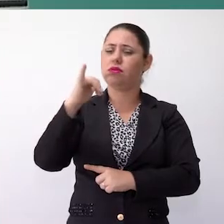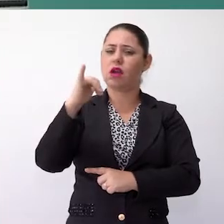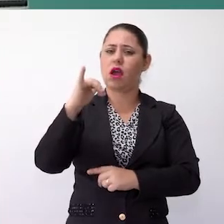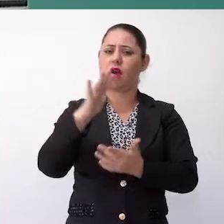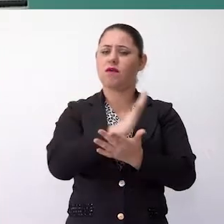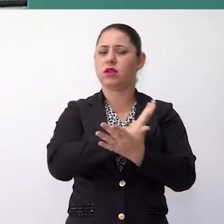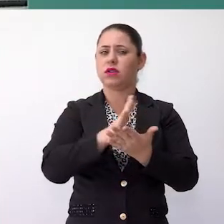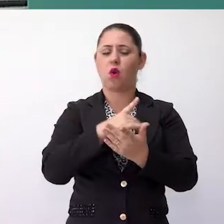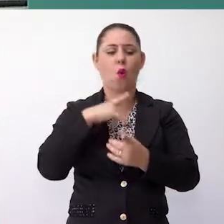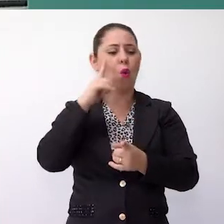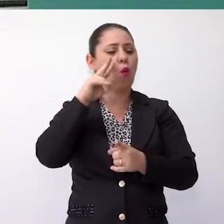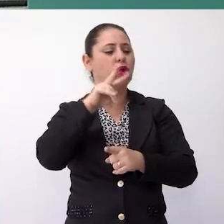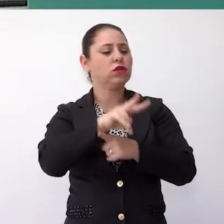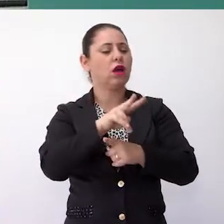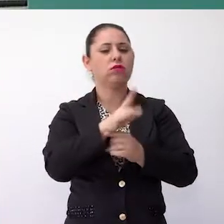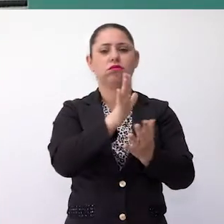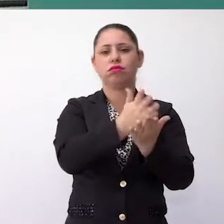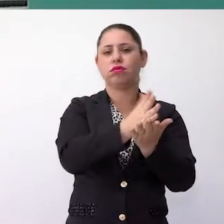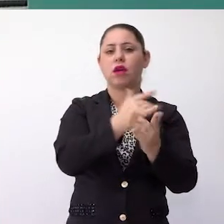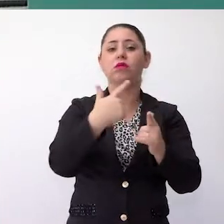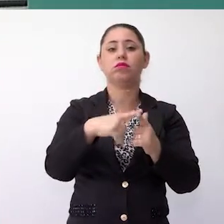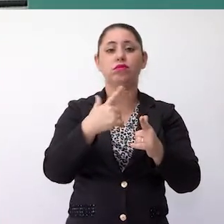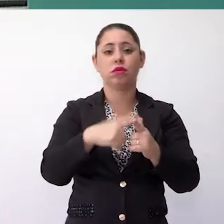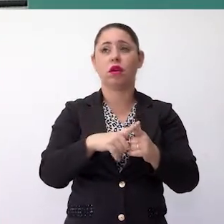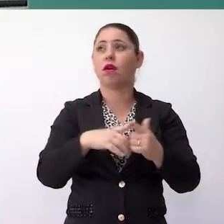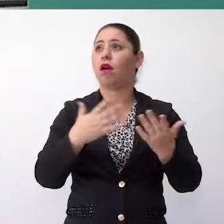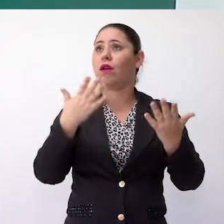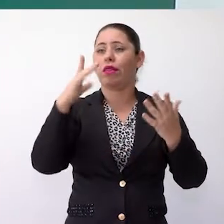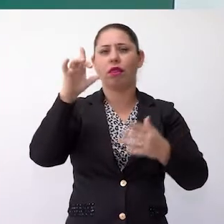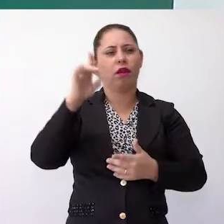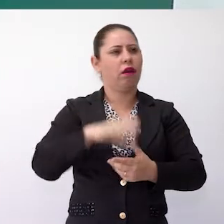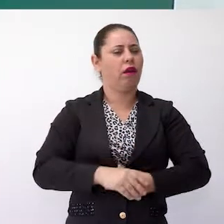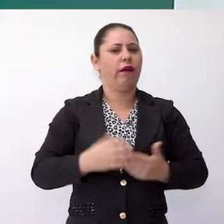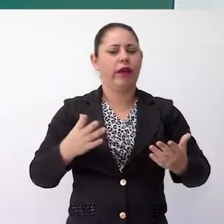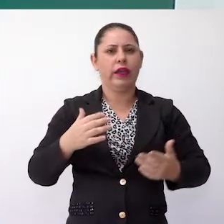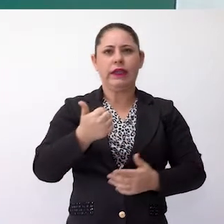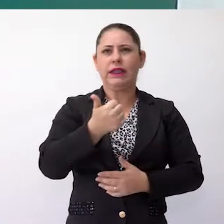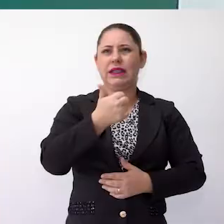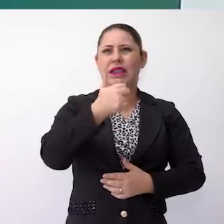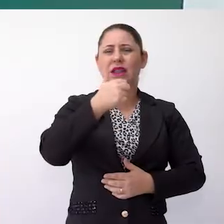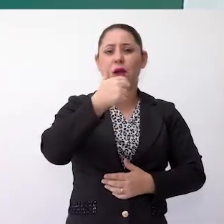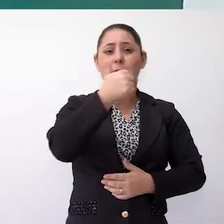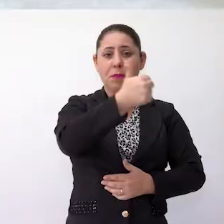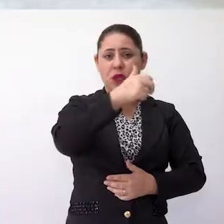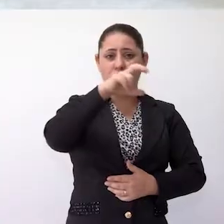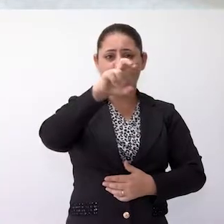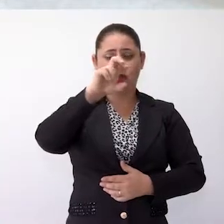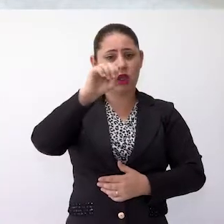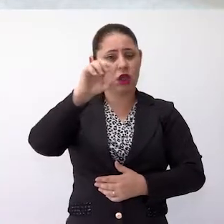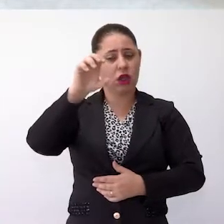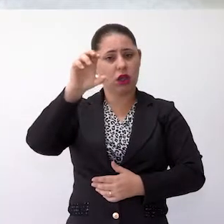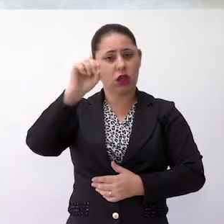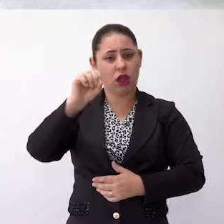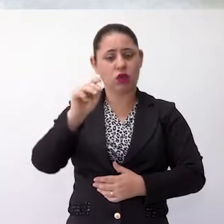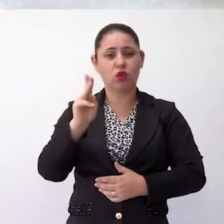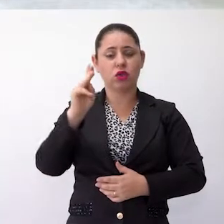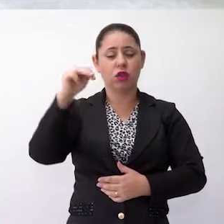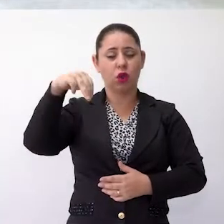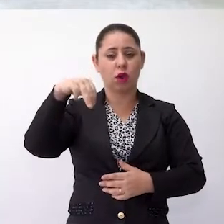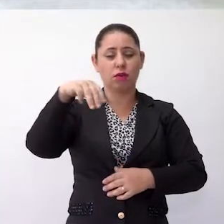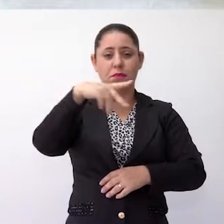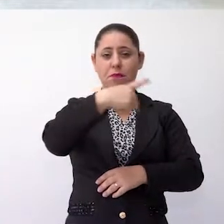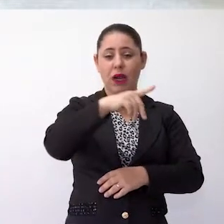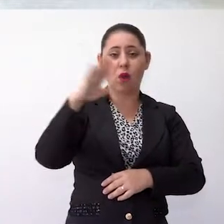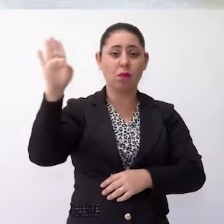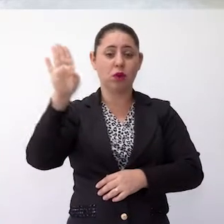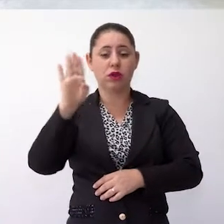naquele patrulhamento de fronteira, né? Porque a nossa fronteira, pelo amor de Deus, é quantos quilômetros? Nós temos 500 quilômetros de fronteira. 1.500 quilômetros de fronteira. Paraguai e